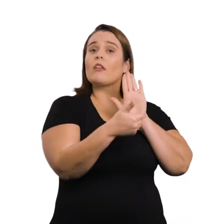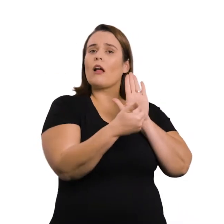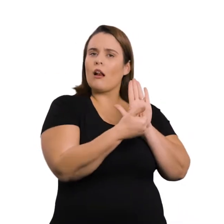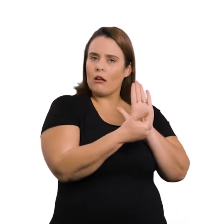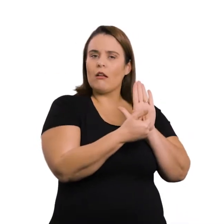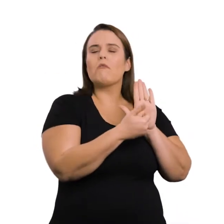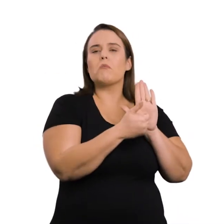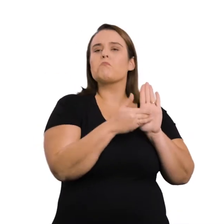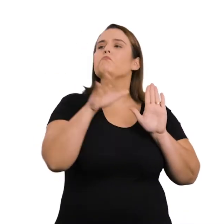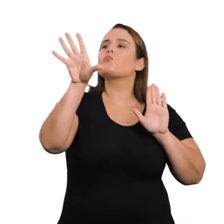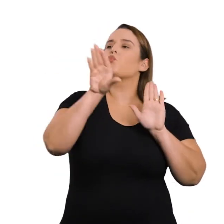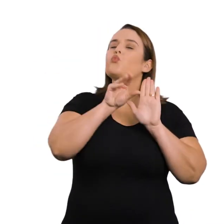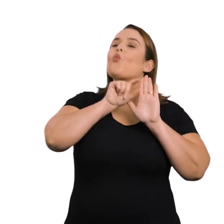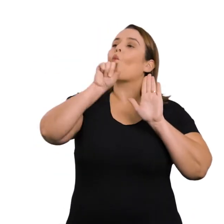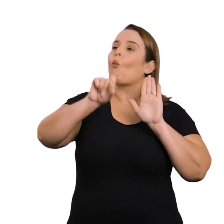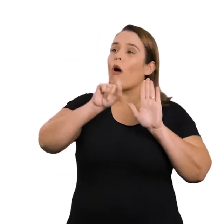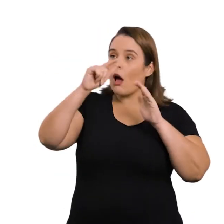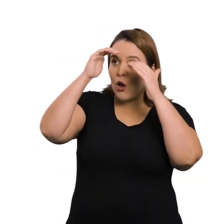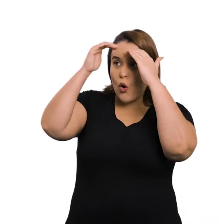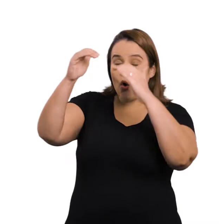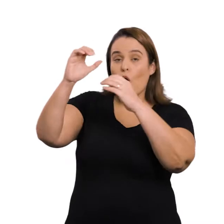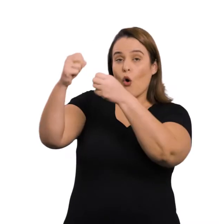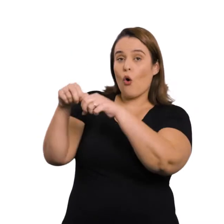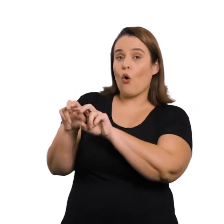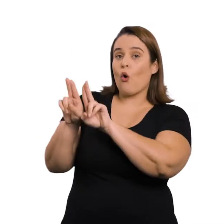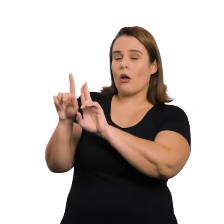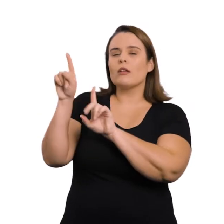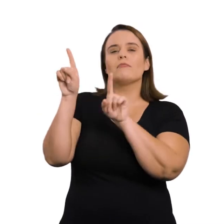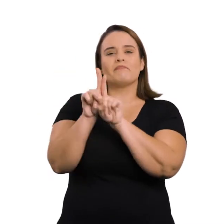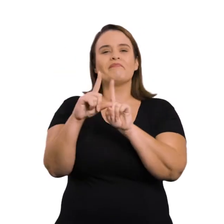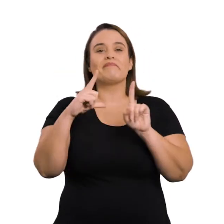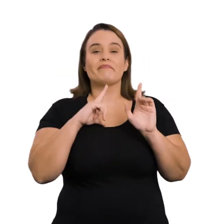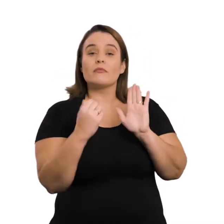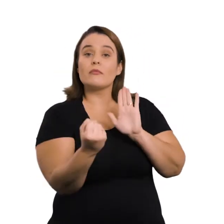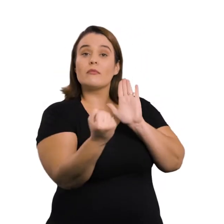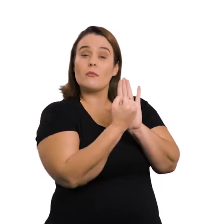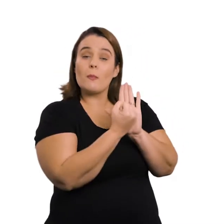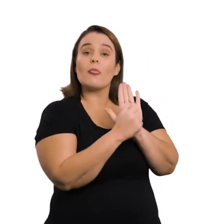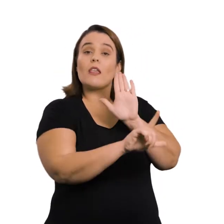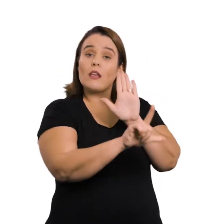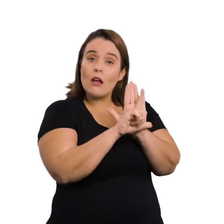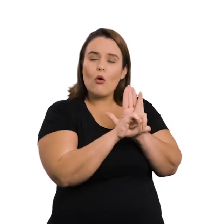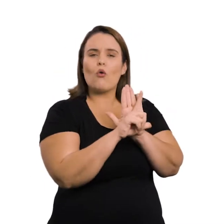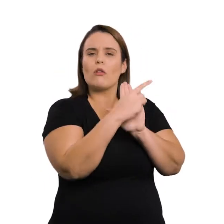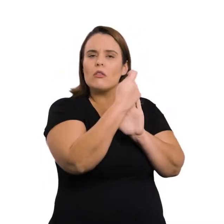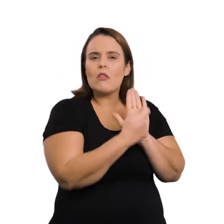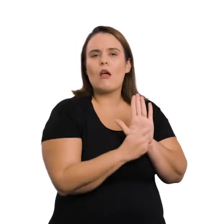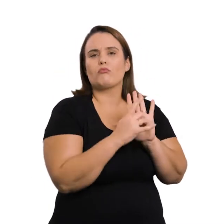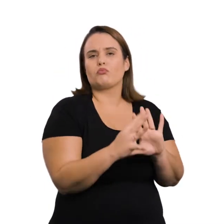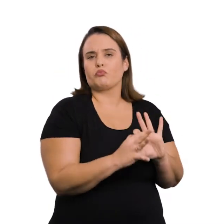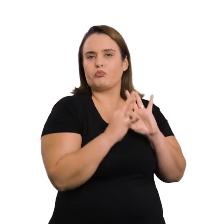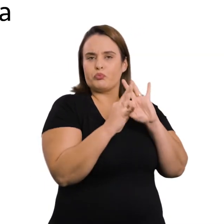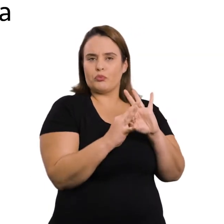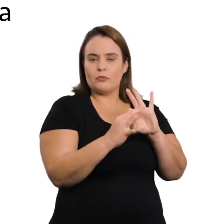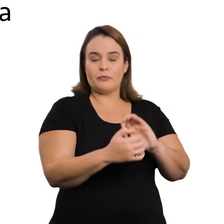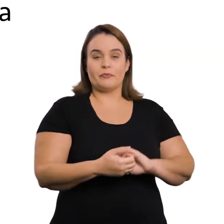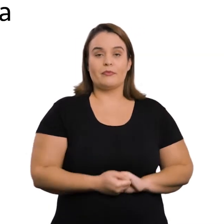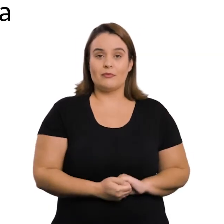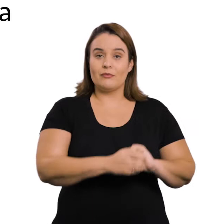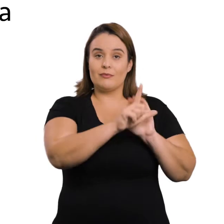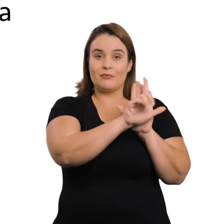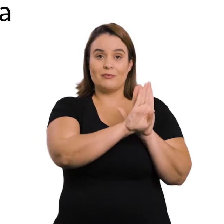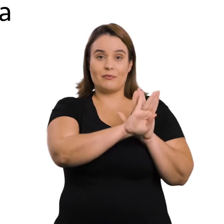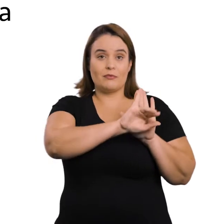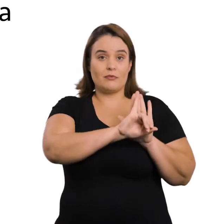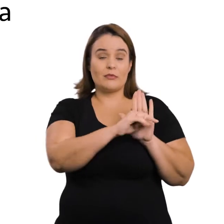Essa legislação está pautada pela Convenção da ONU e consolida os diferentes marcos legais em um único texto. Ao